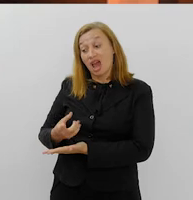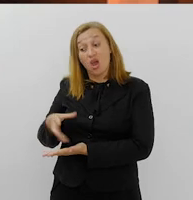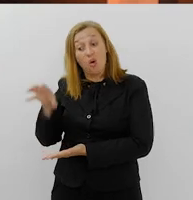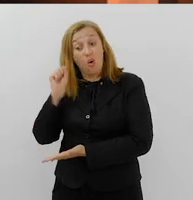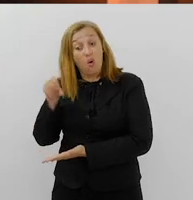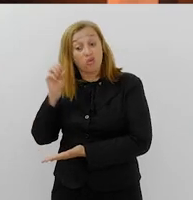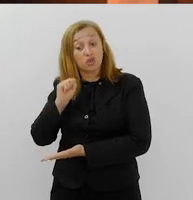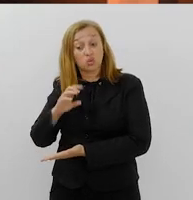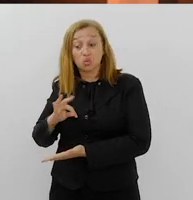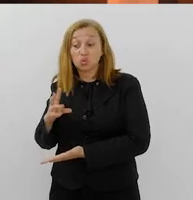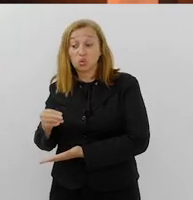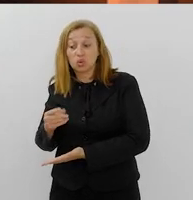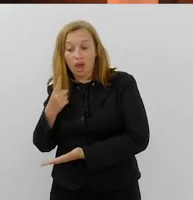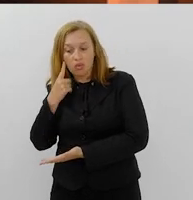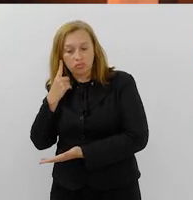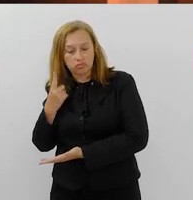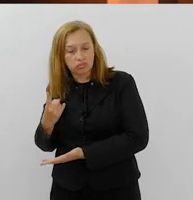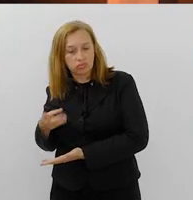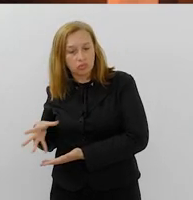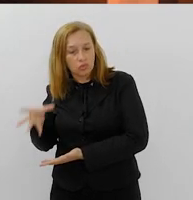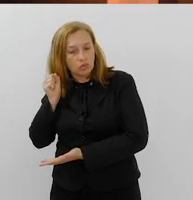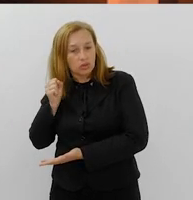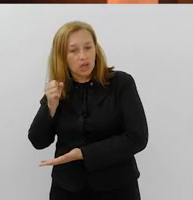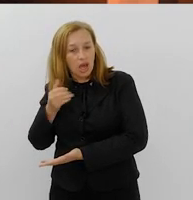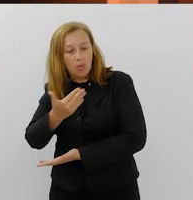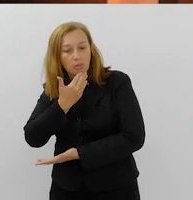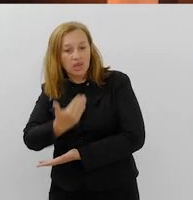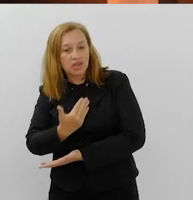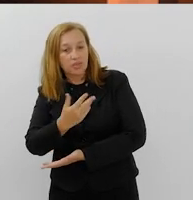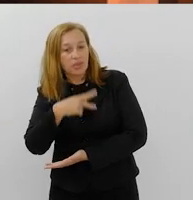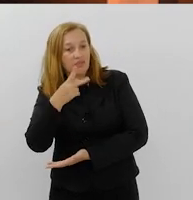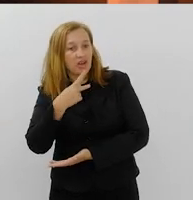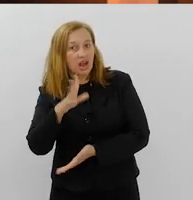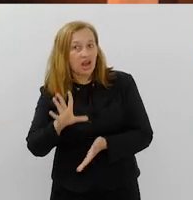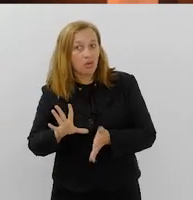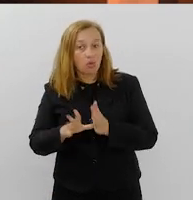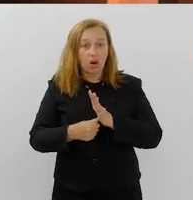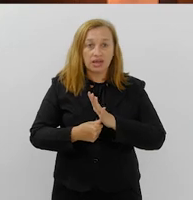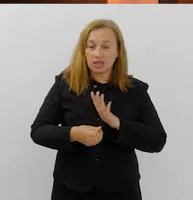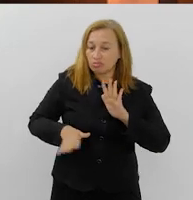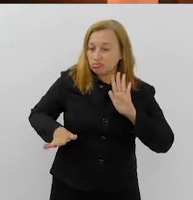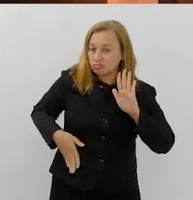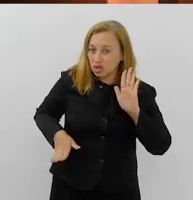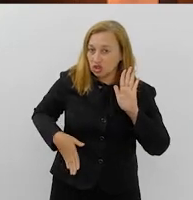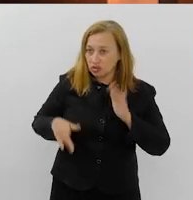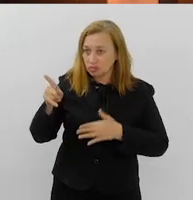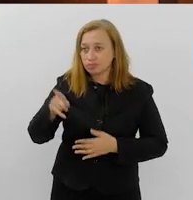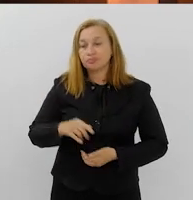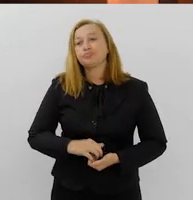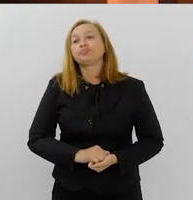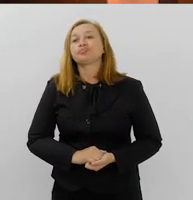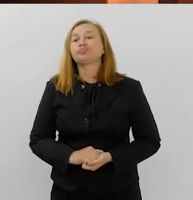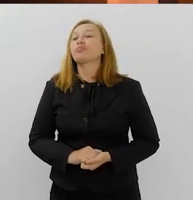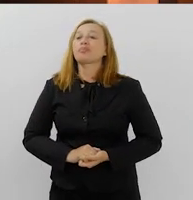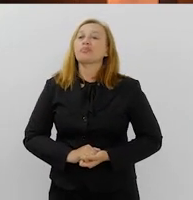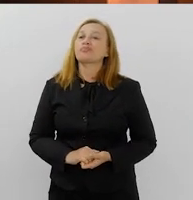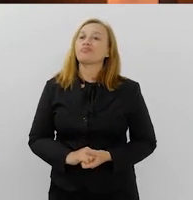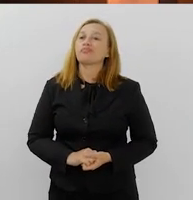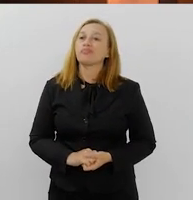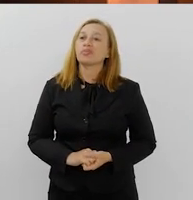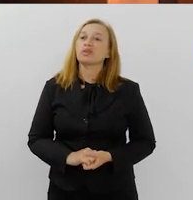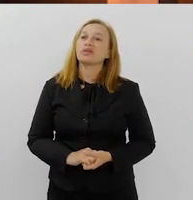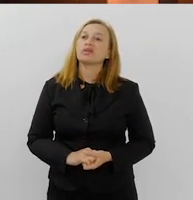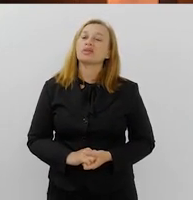Entendi. E aí eu pedi para falar com